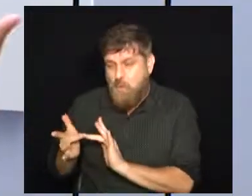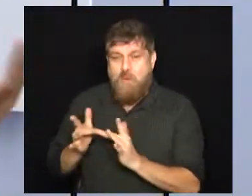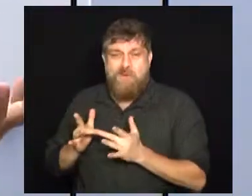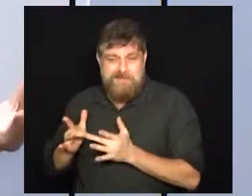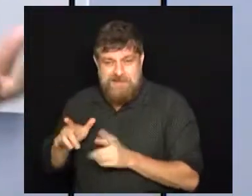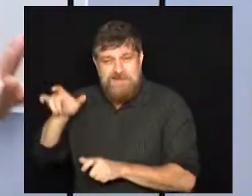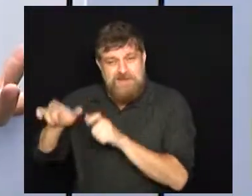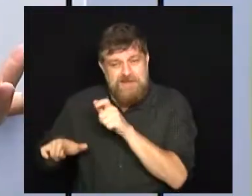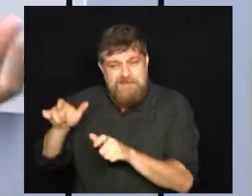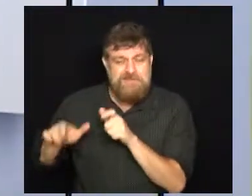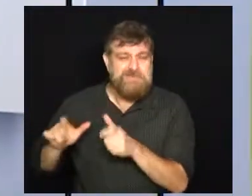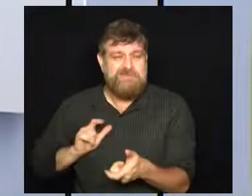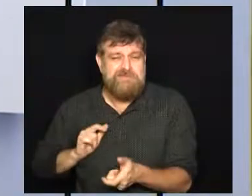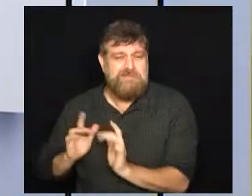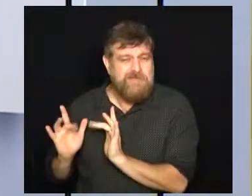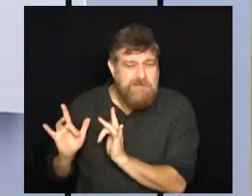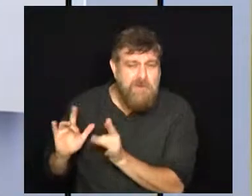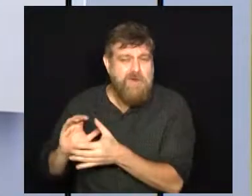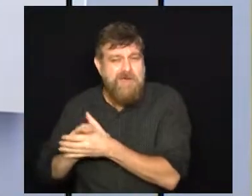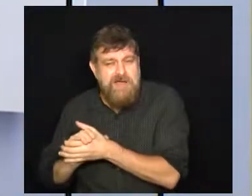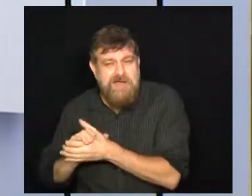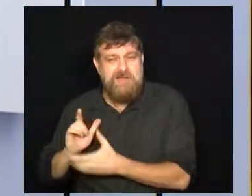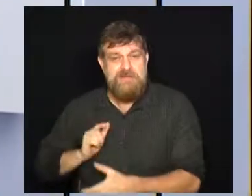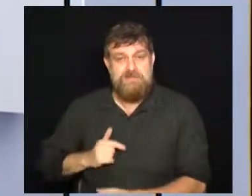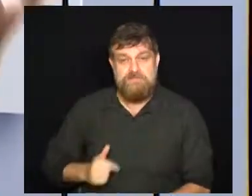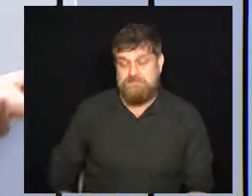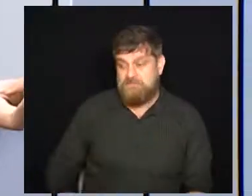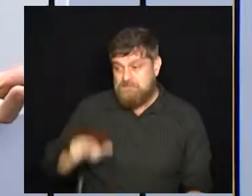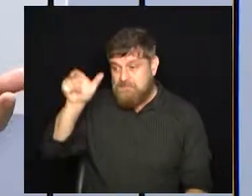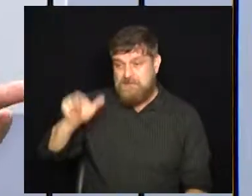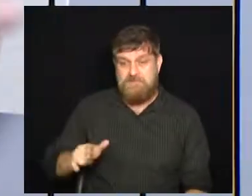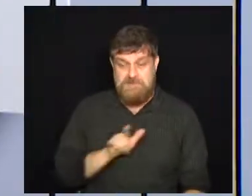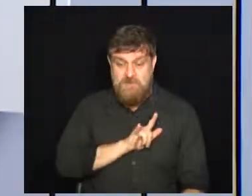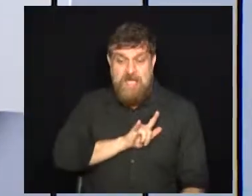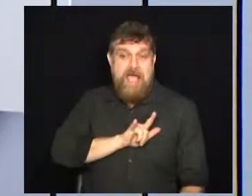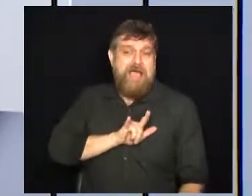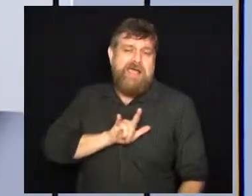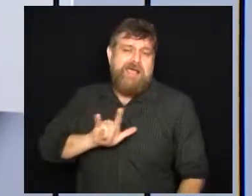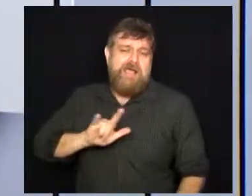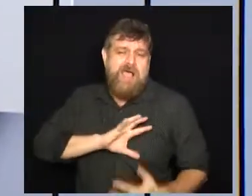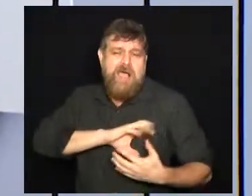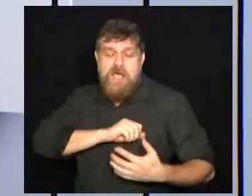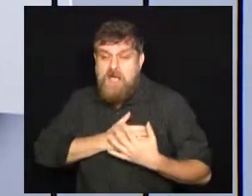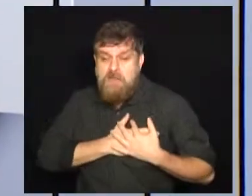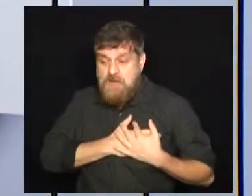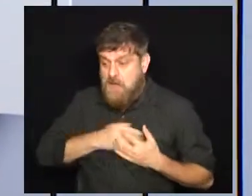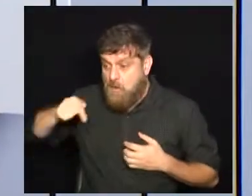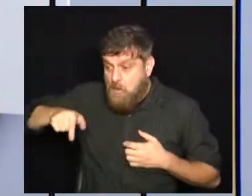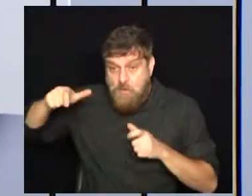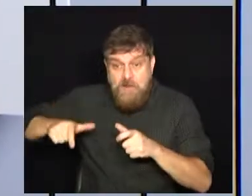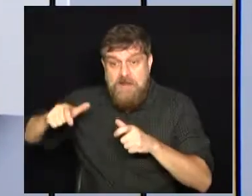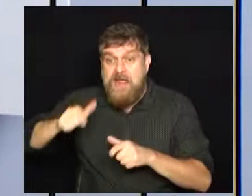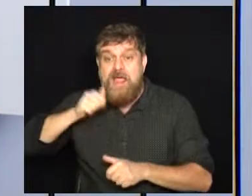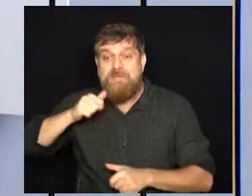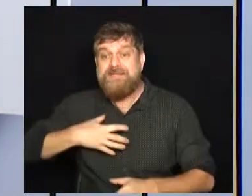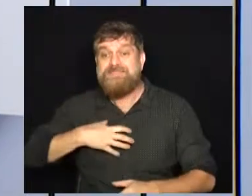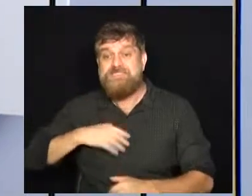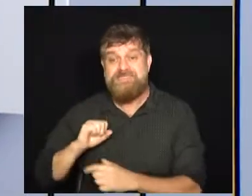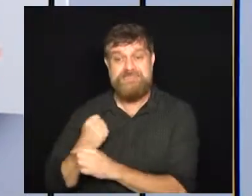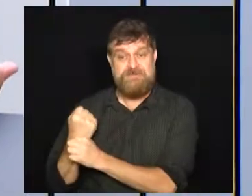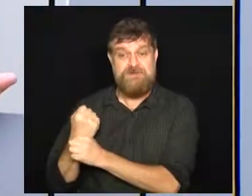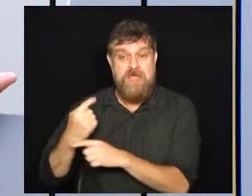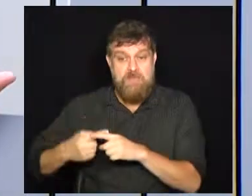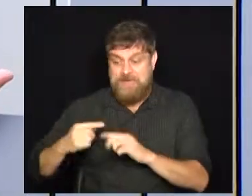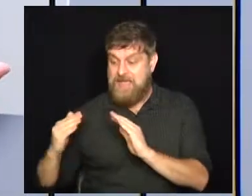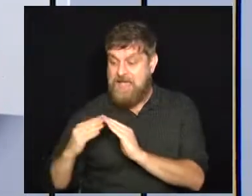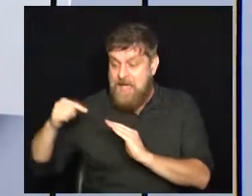mais difícil lidar quando quem ama agride, quando o espaço que deveria ser seguro, porque a gente tem a ideia de que a casa é um